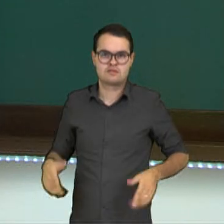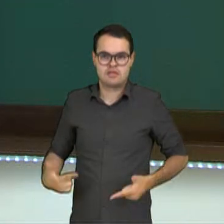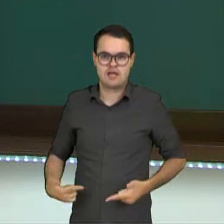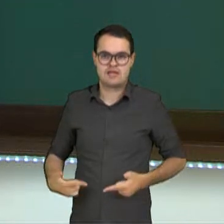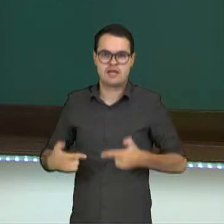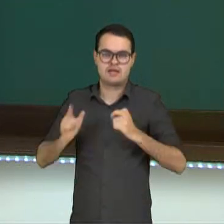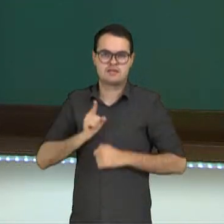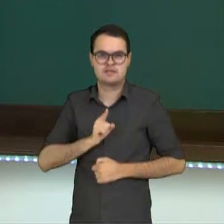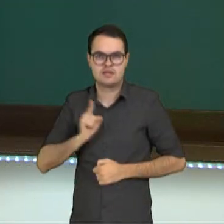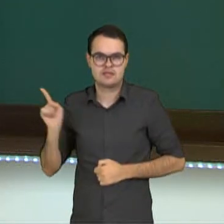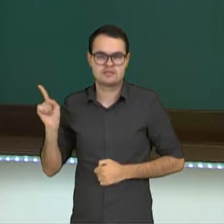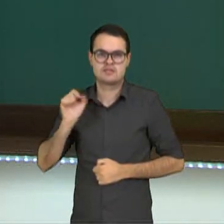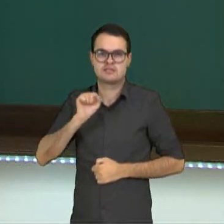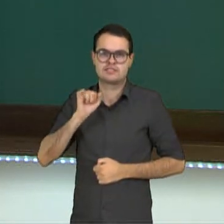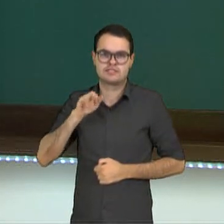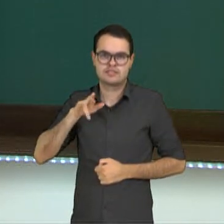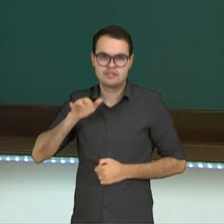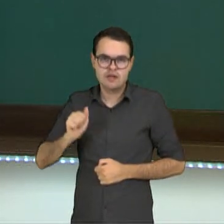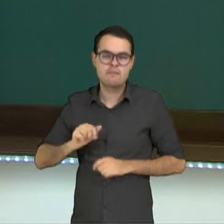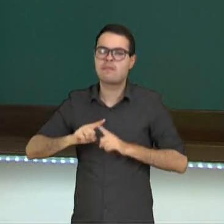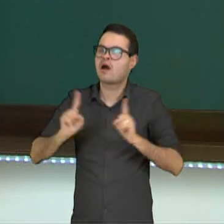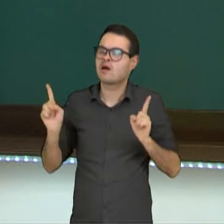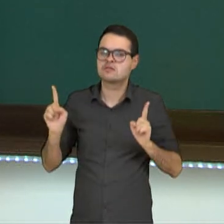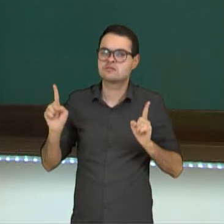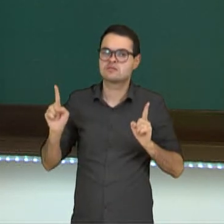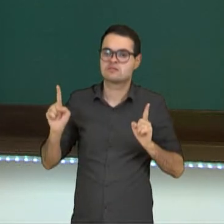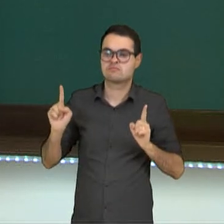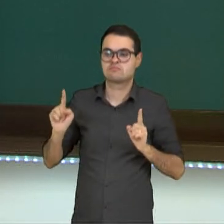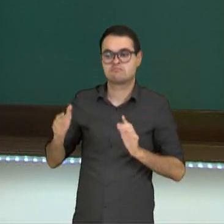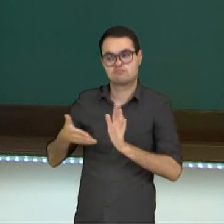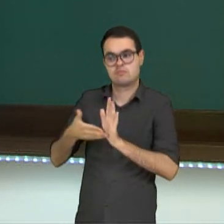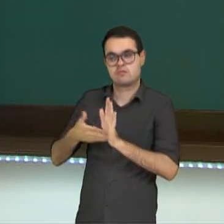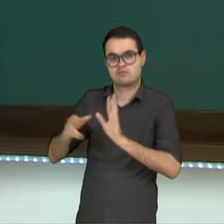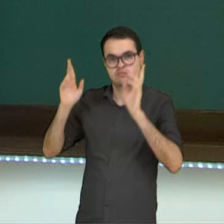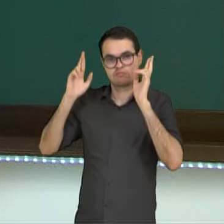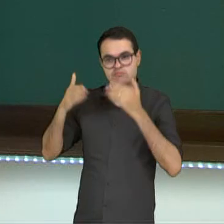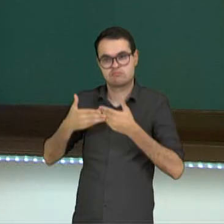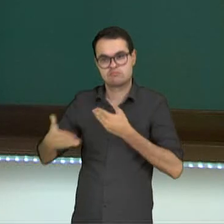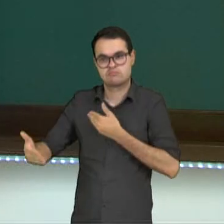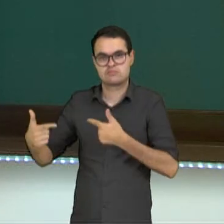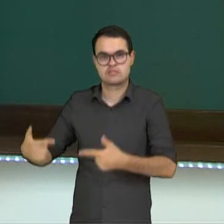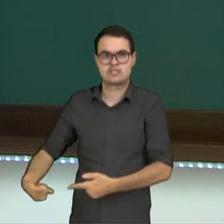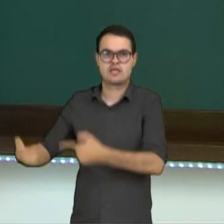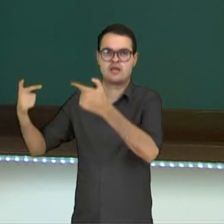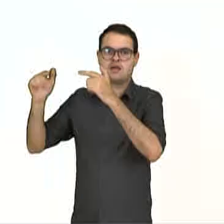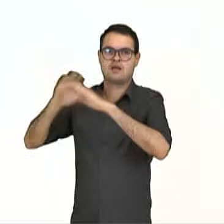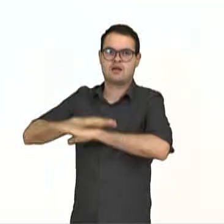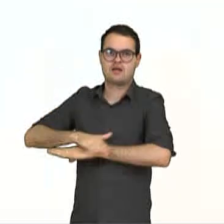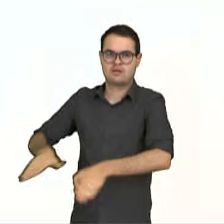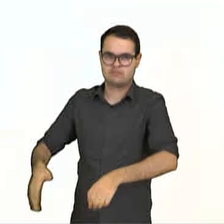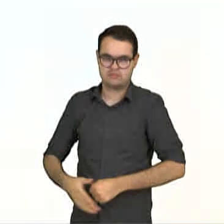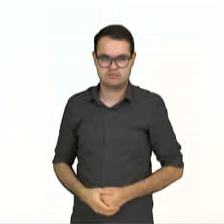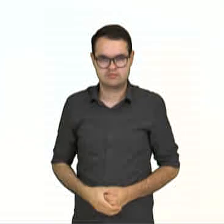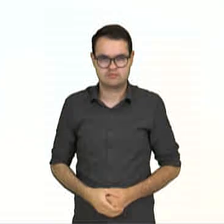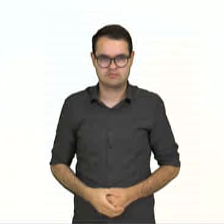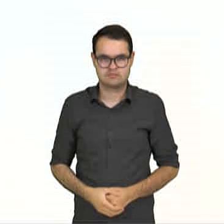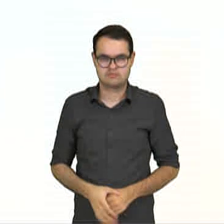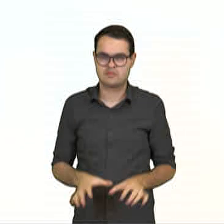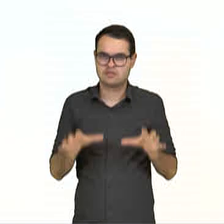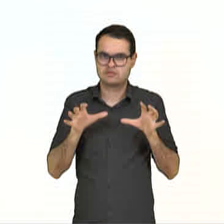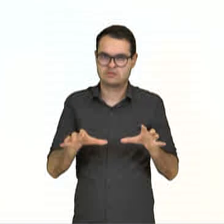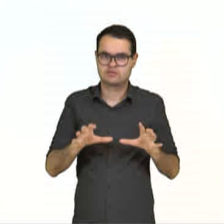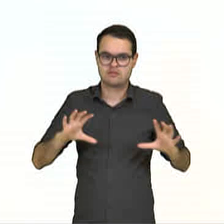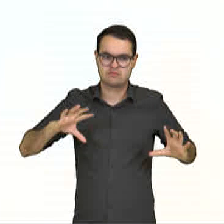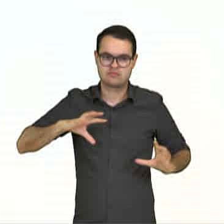como, mas ela propõe que isso acabe, tá bom? Dessa forma, podemos ver que as Nações Unidas têm